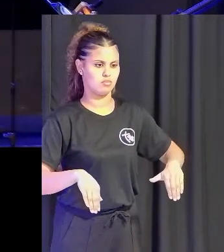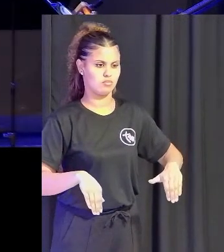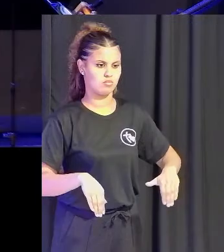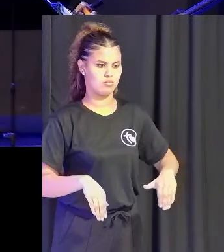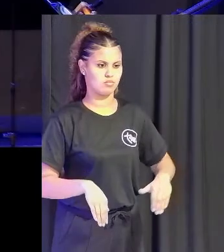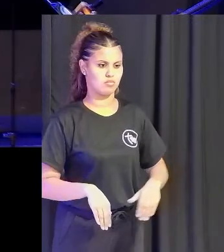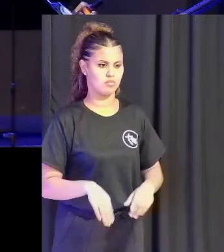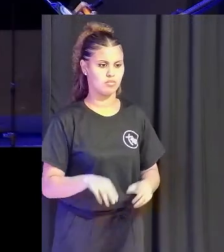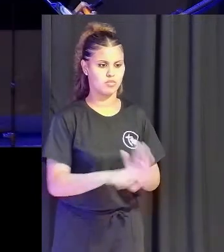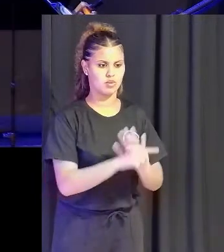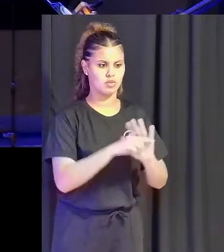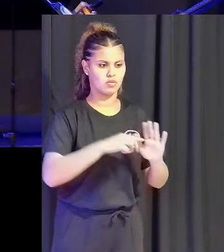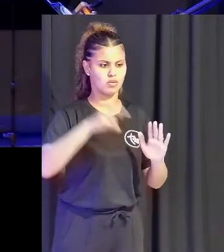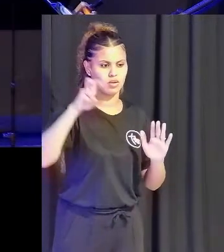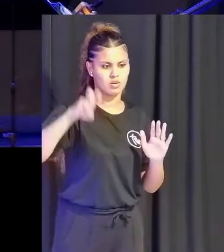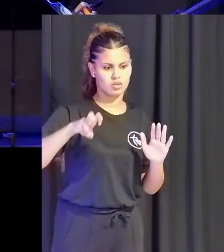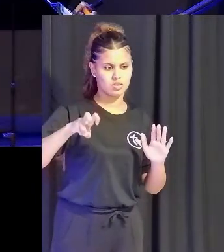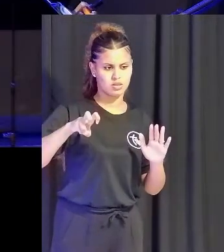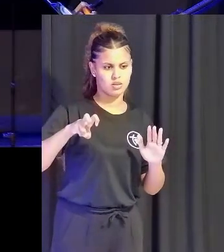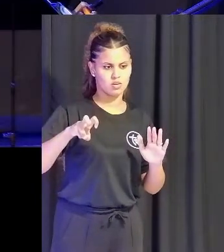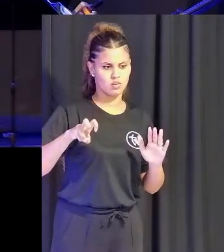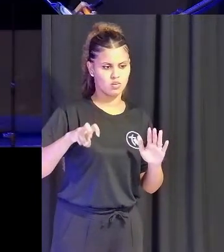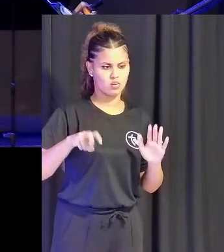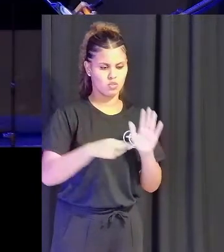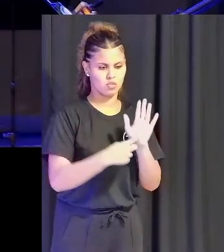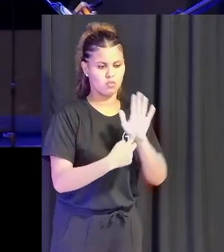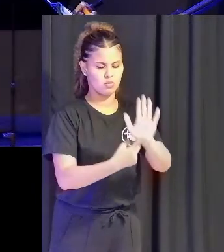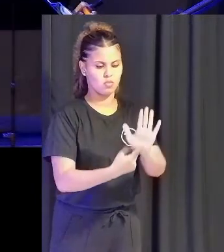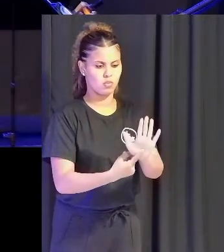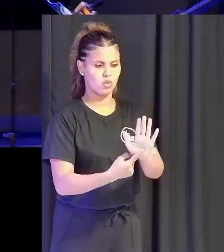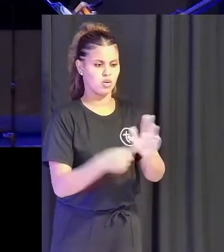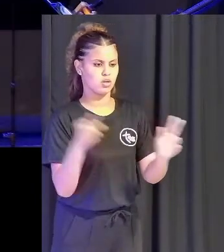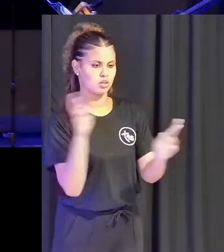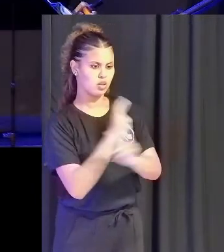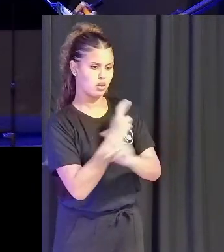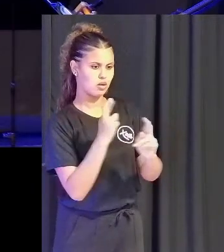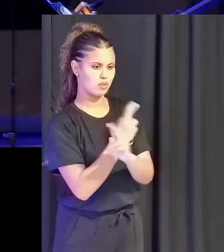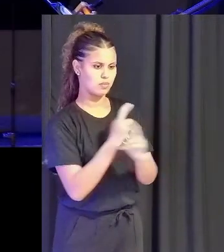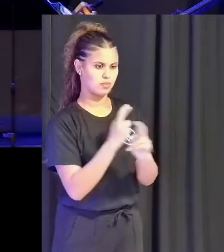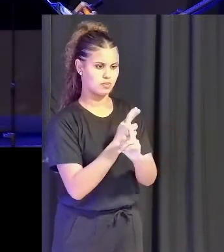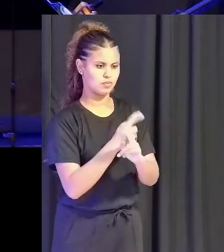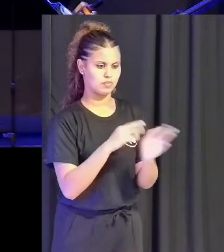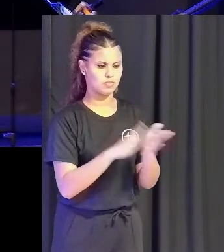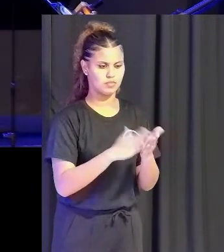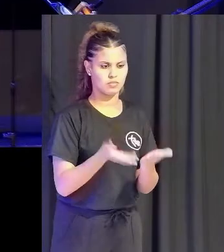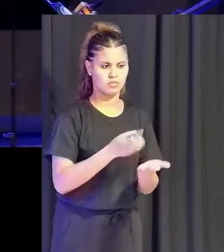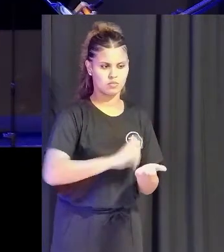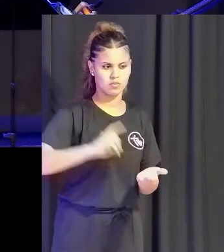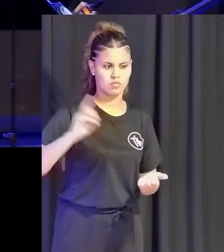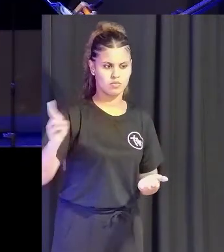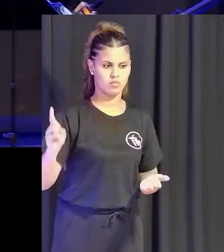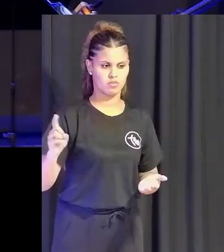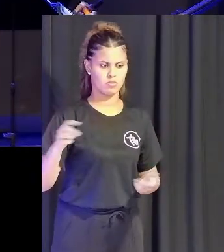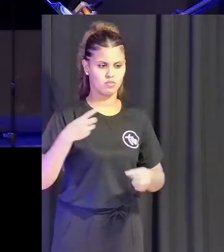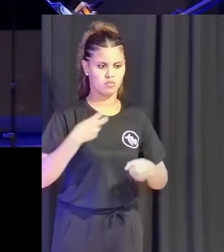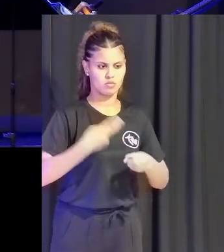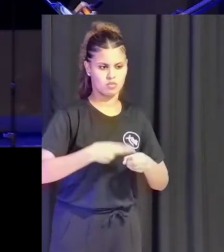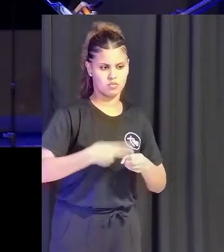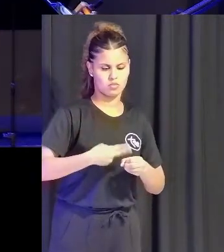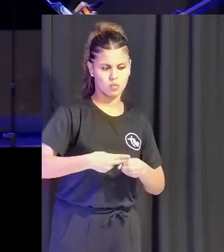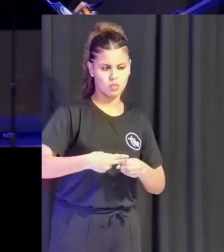Números 14, 29. Os corpos espalhados no deserto, por não